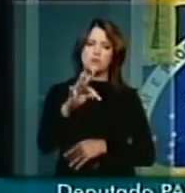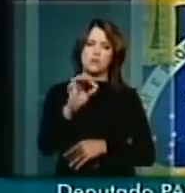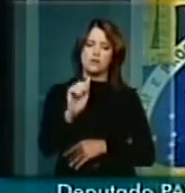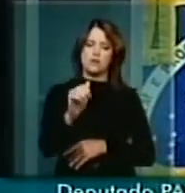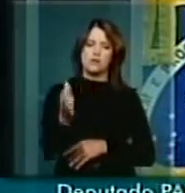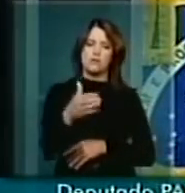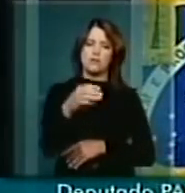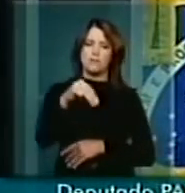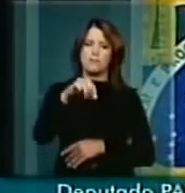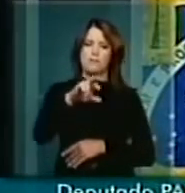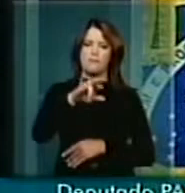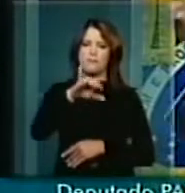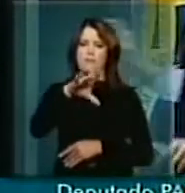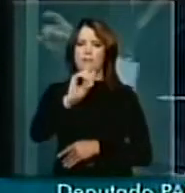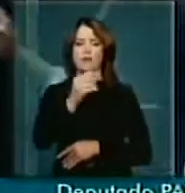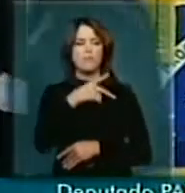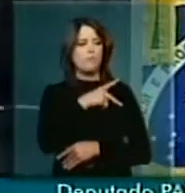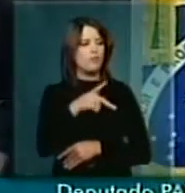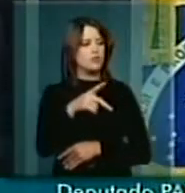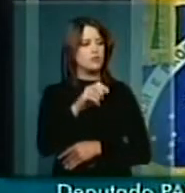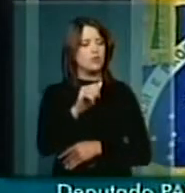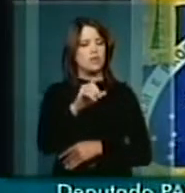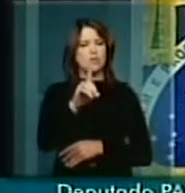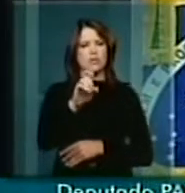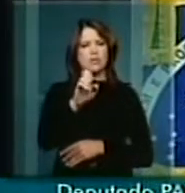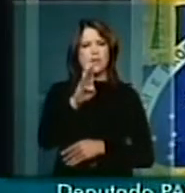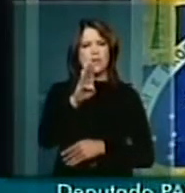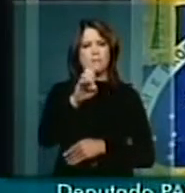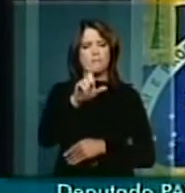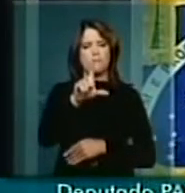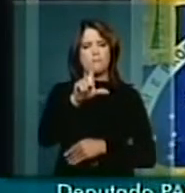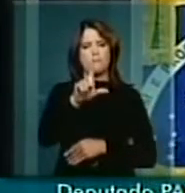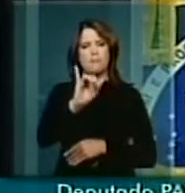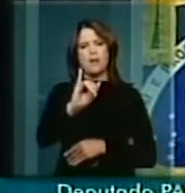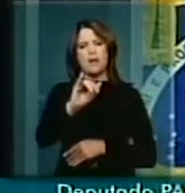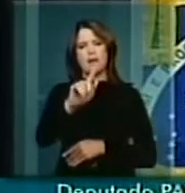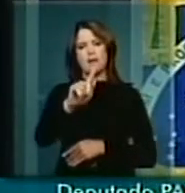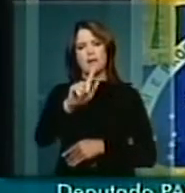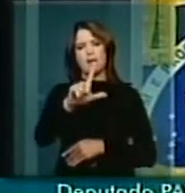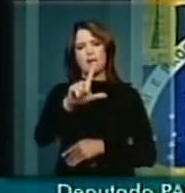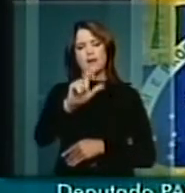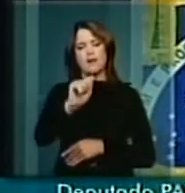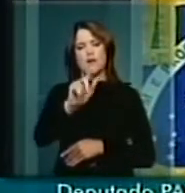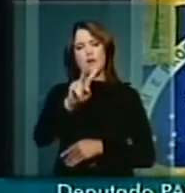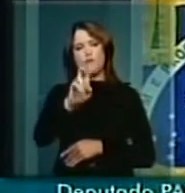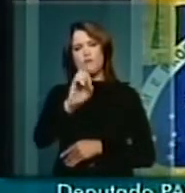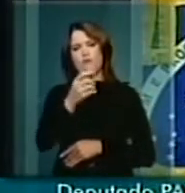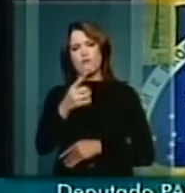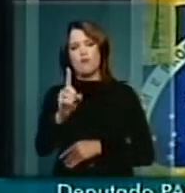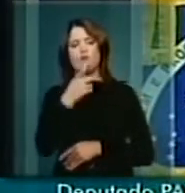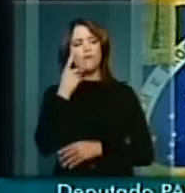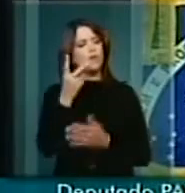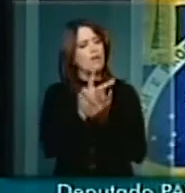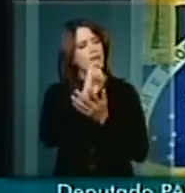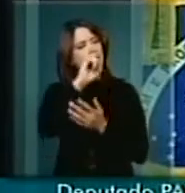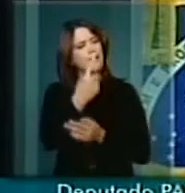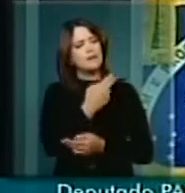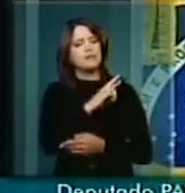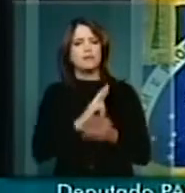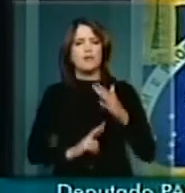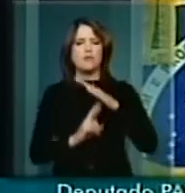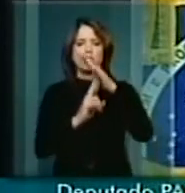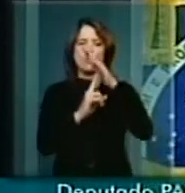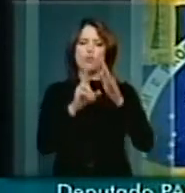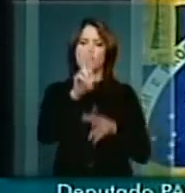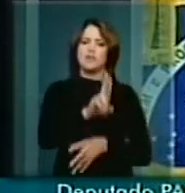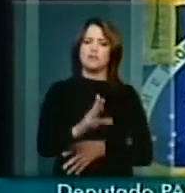nosso professor Derblay Galvão, da mesma forma, ex-reitor da Universidade Federal de